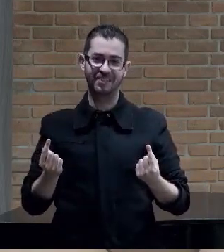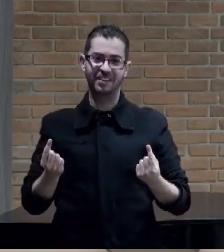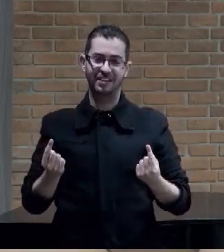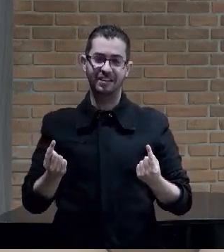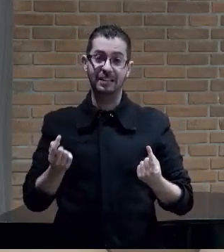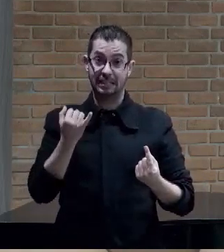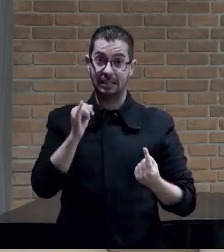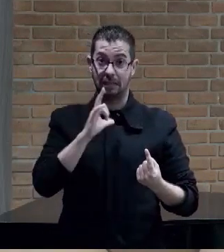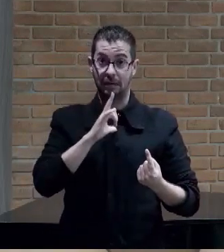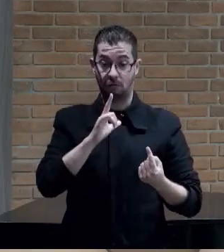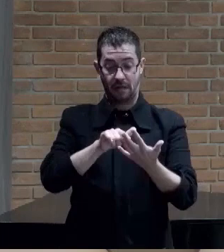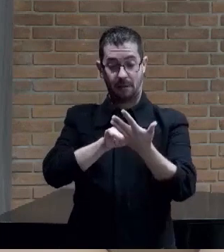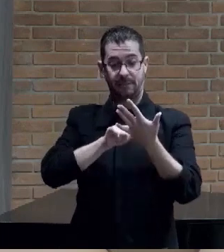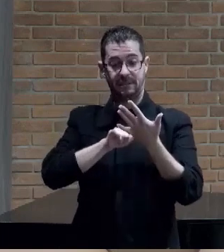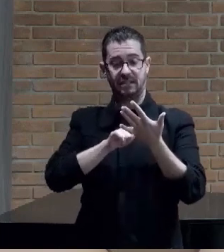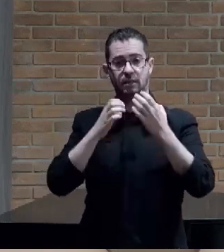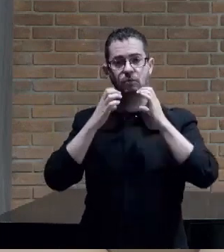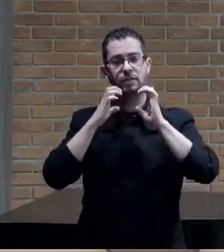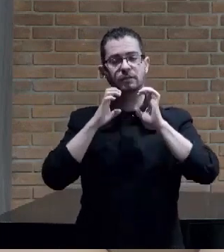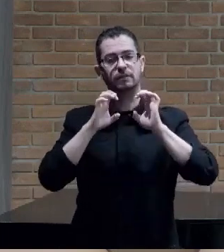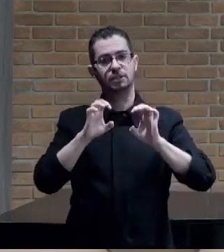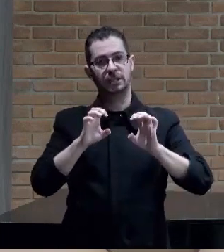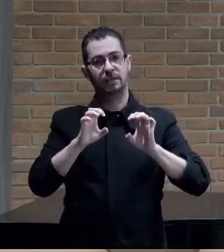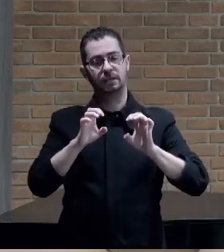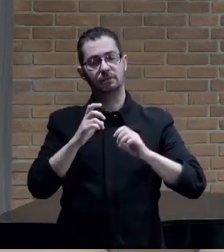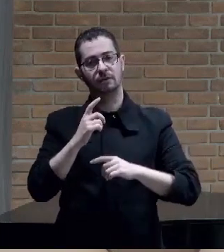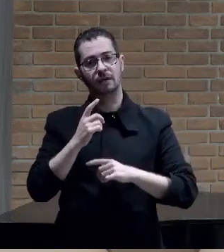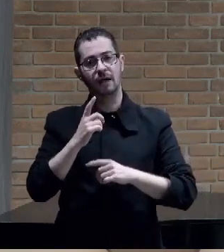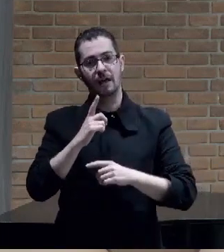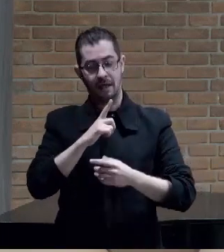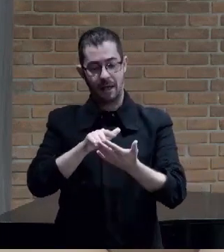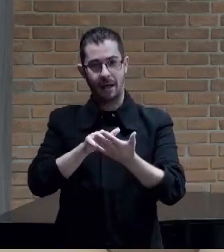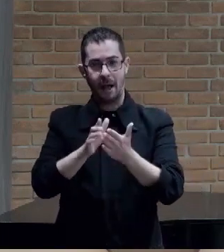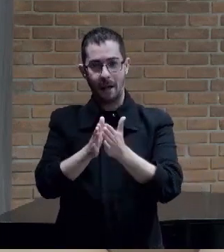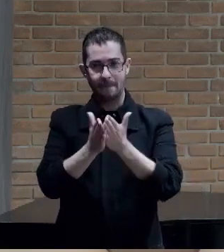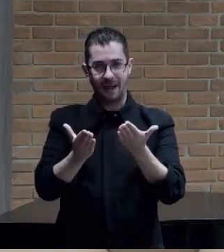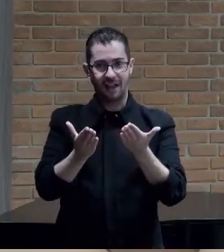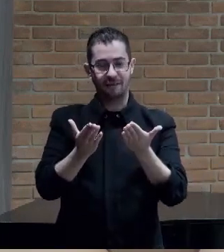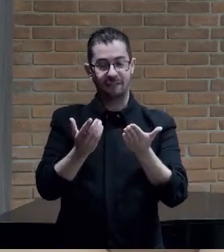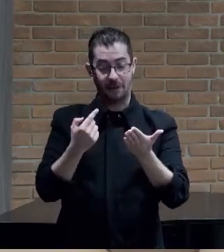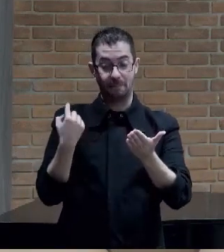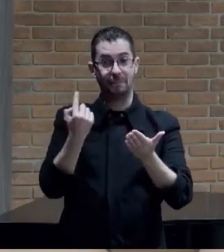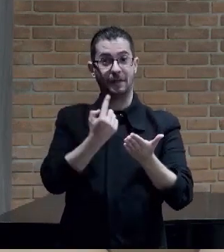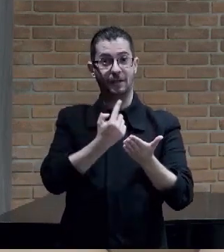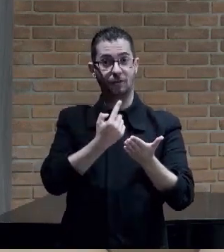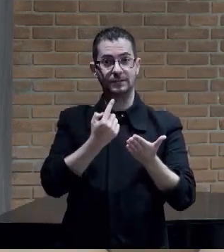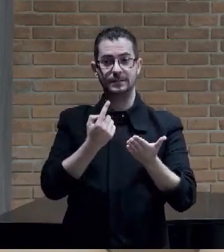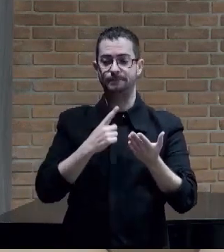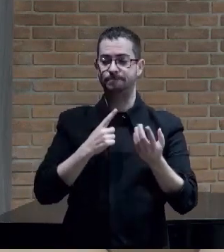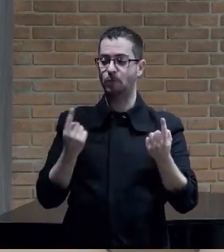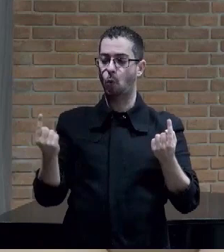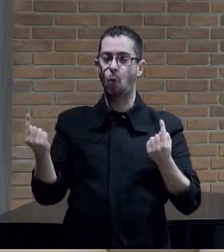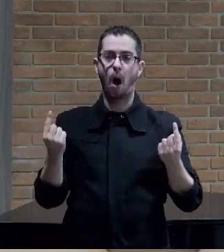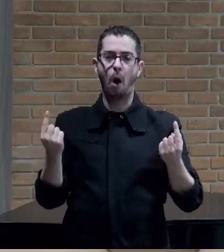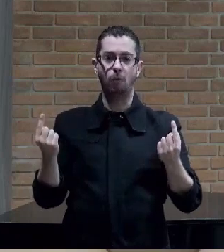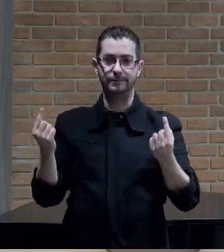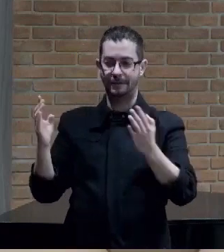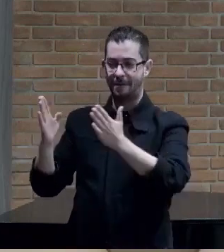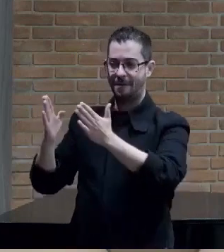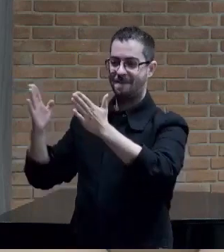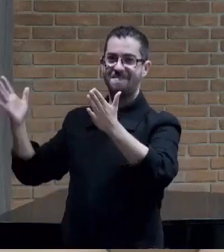ao Evangelho, essa palavra é para nós. Você está exposto ao Evangelho. E agora, qual é a porta que eu vou